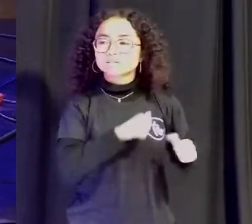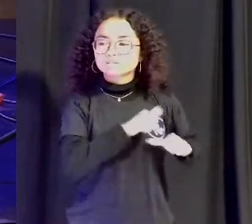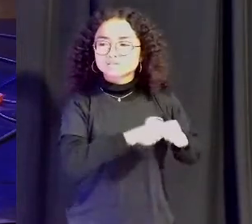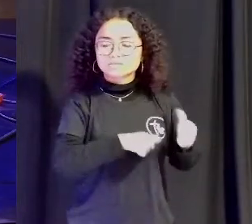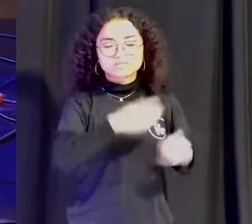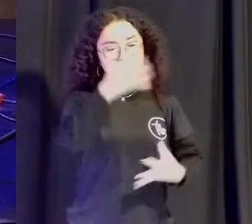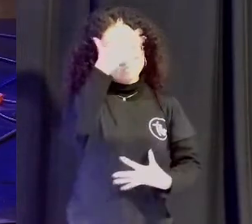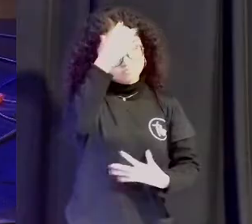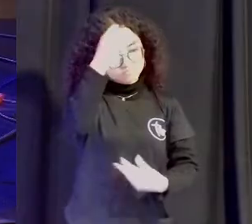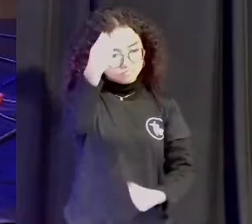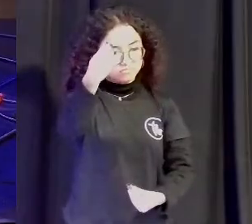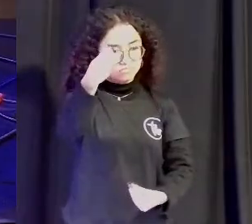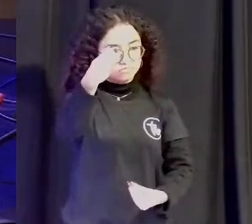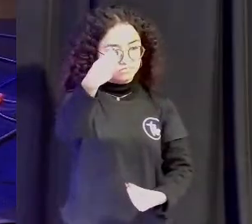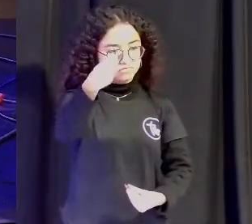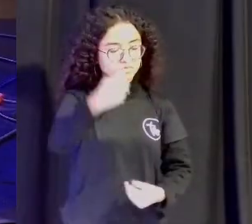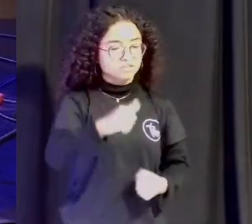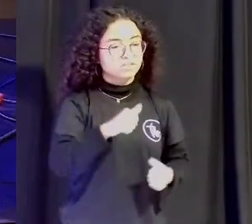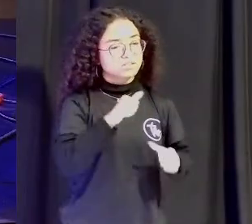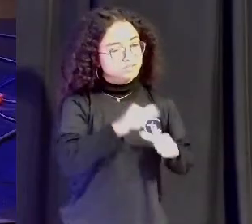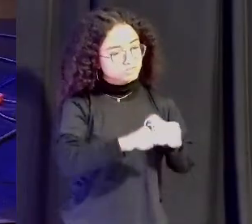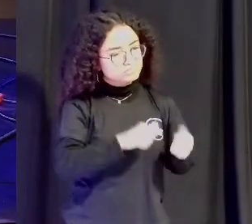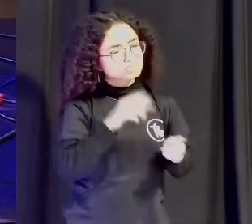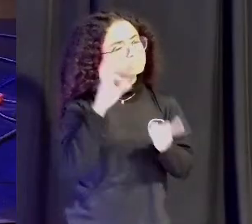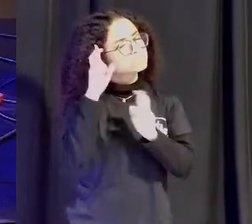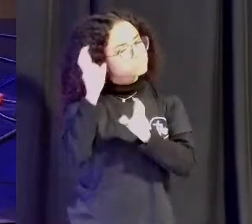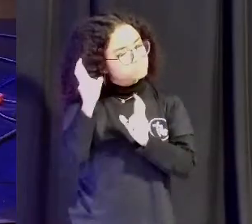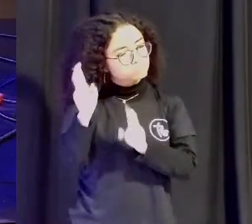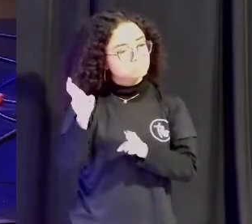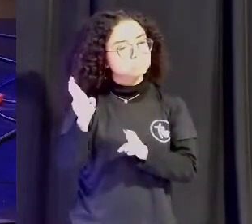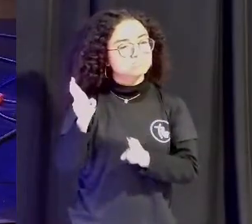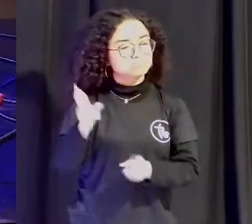de fé, um renovo de esperança,